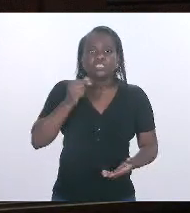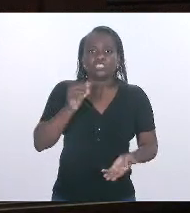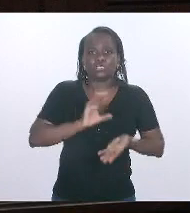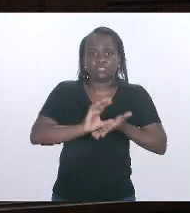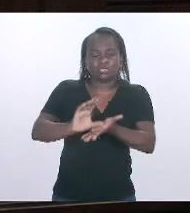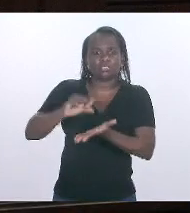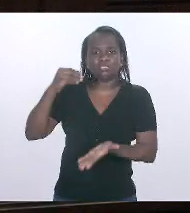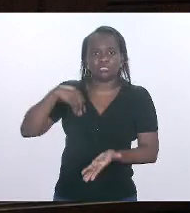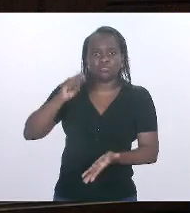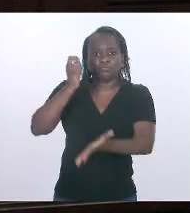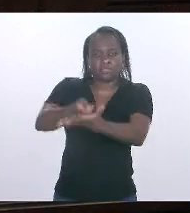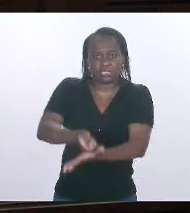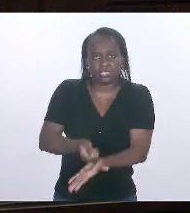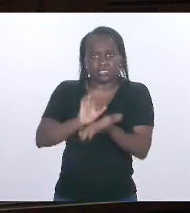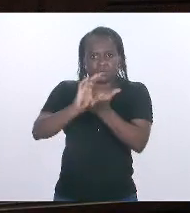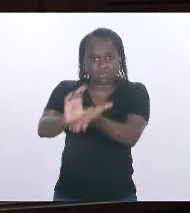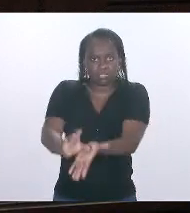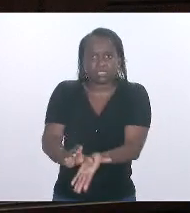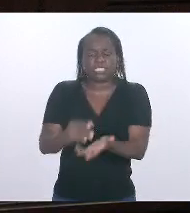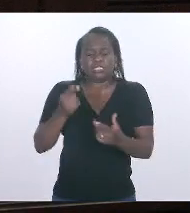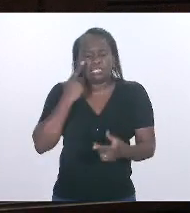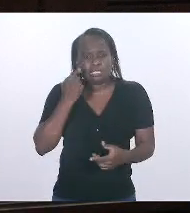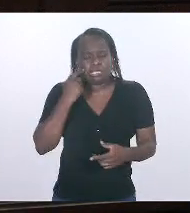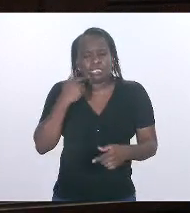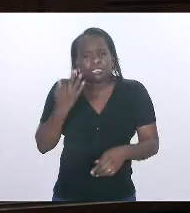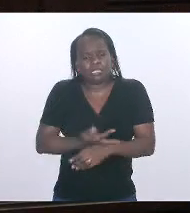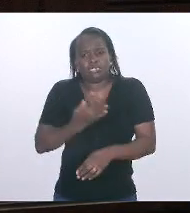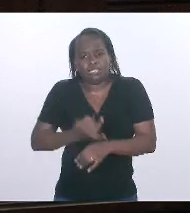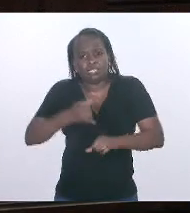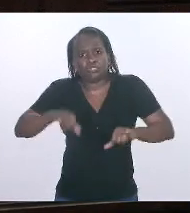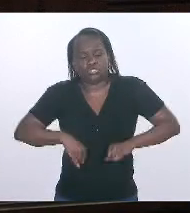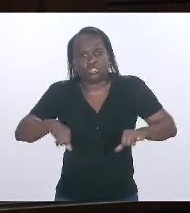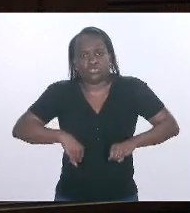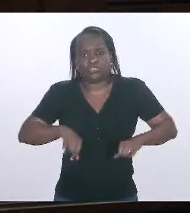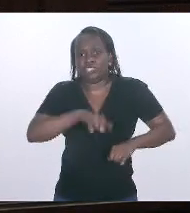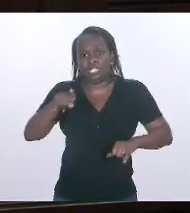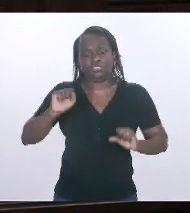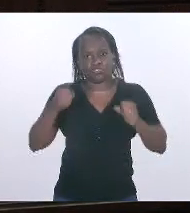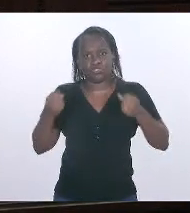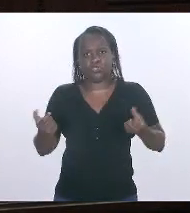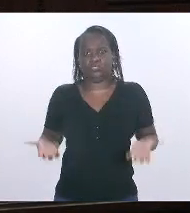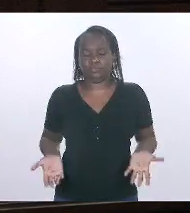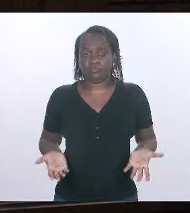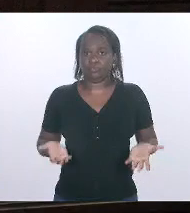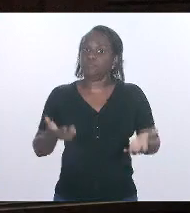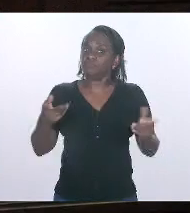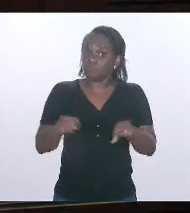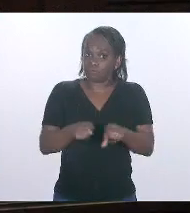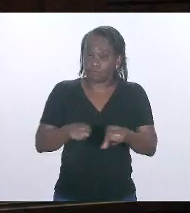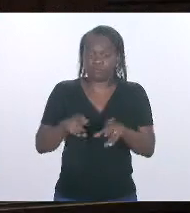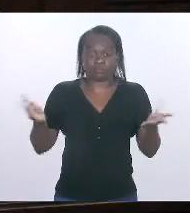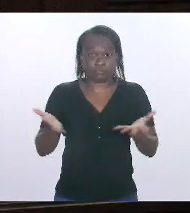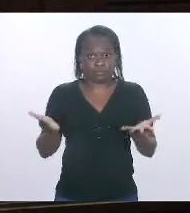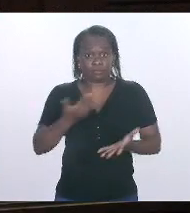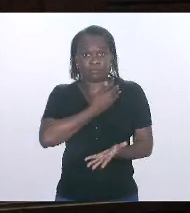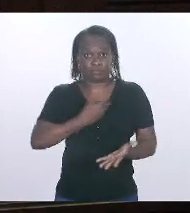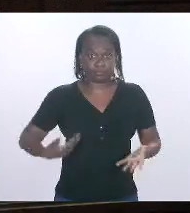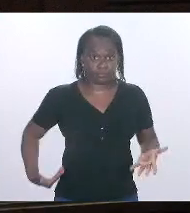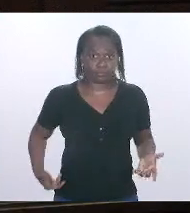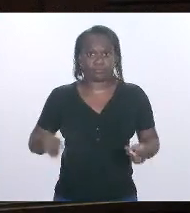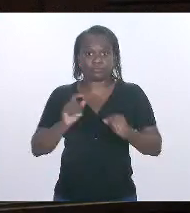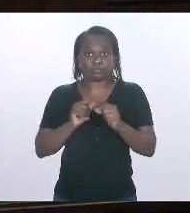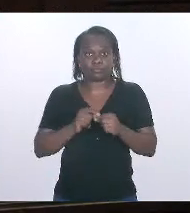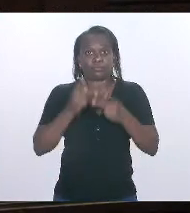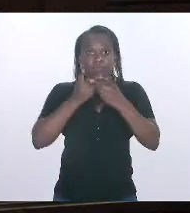receber a sua indenização tão chorada e sofrida dos nossos guerreiros. É hora, senhor governador, de fazer